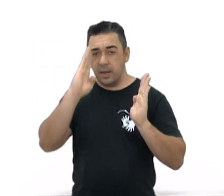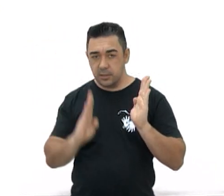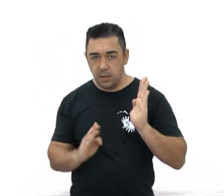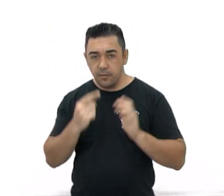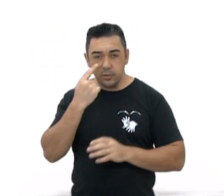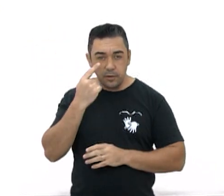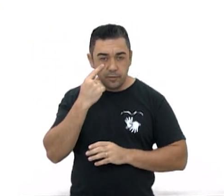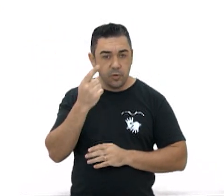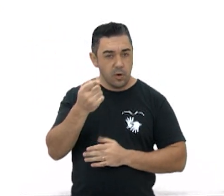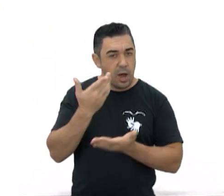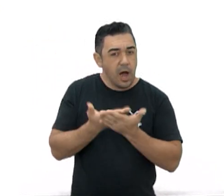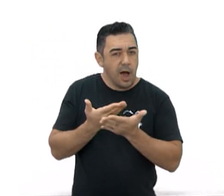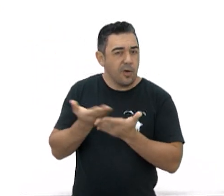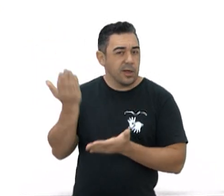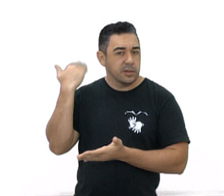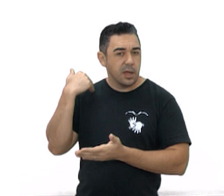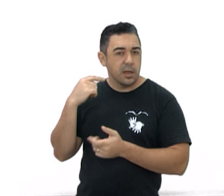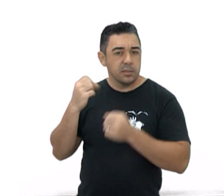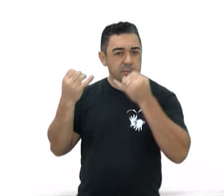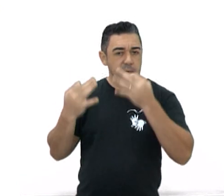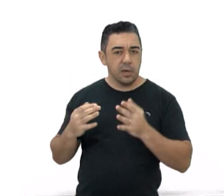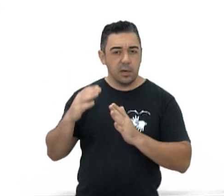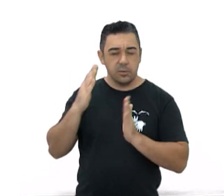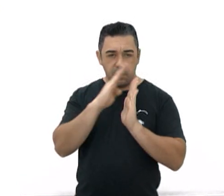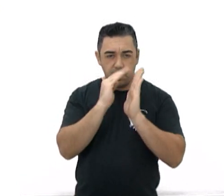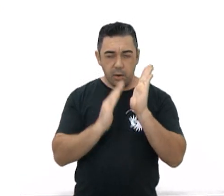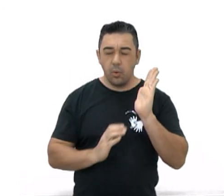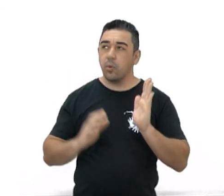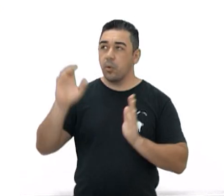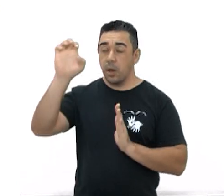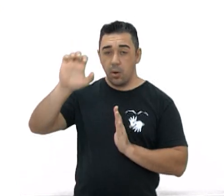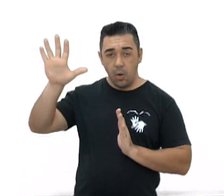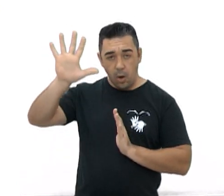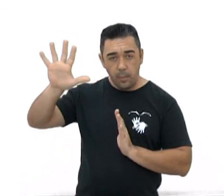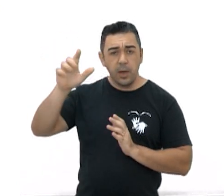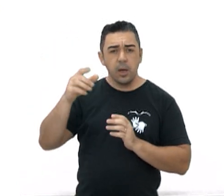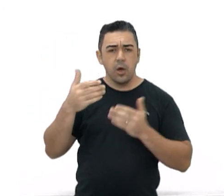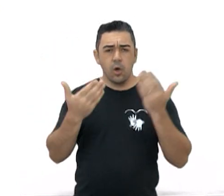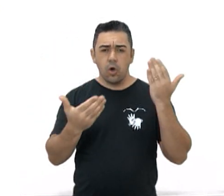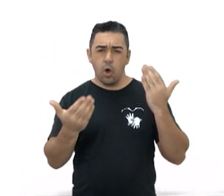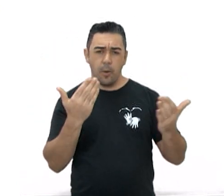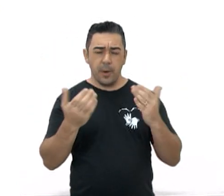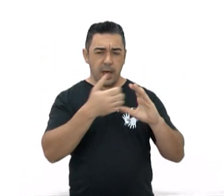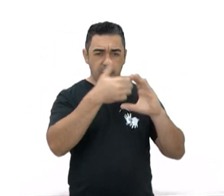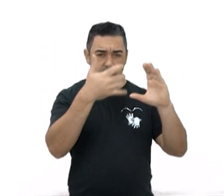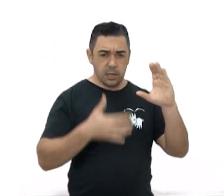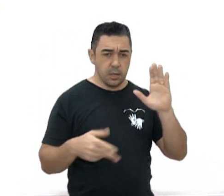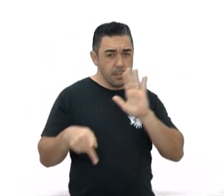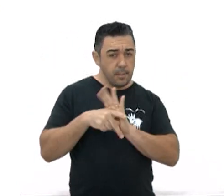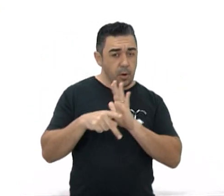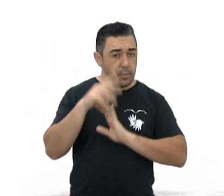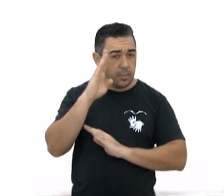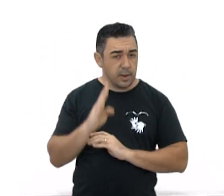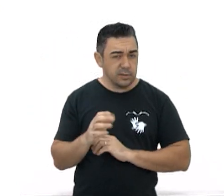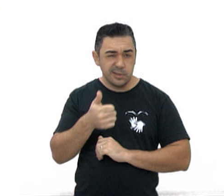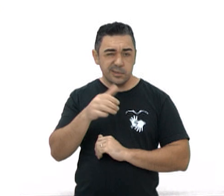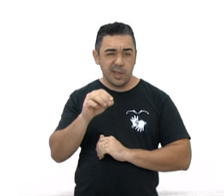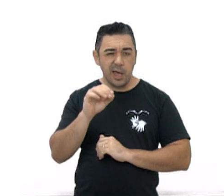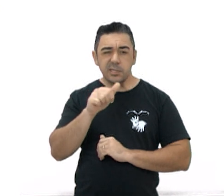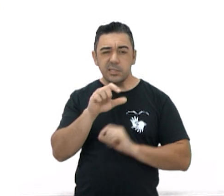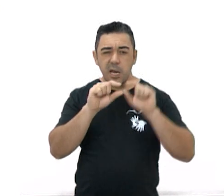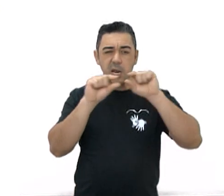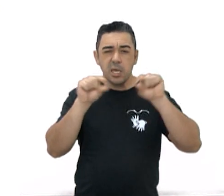aula anterior inteira sobre o barroco europeu, e comparar com as características do barroco brasileiro. No máximo 10 linhas, só